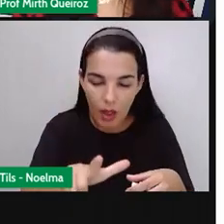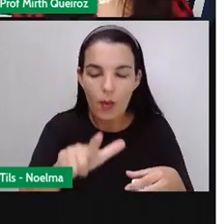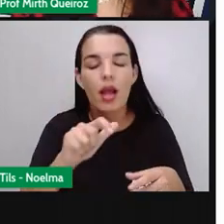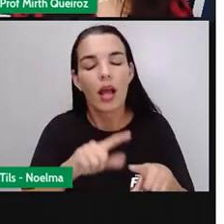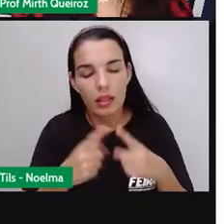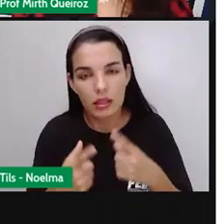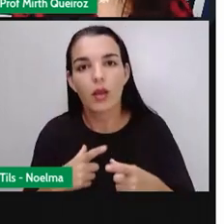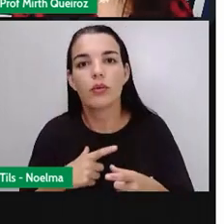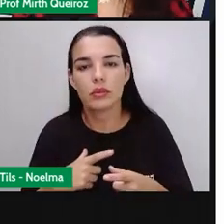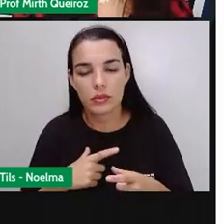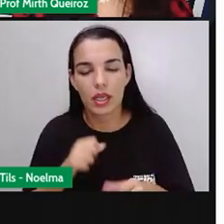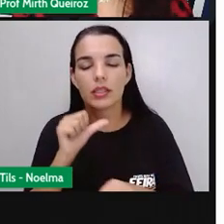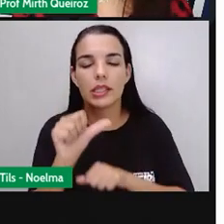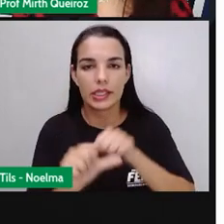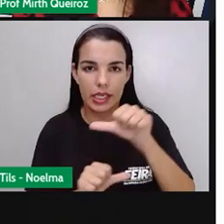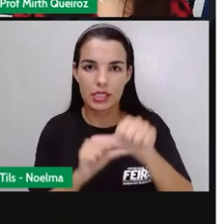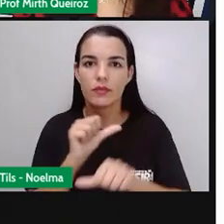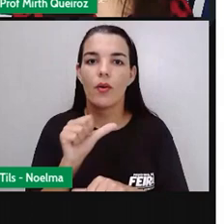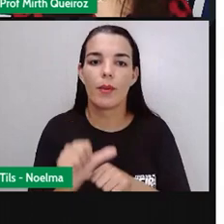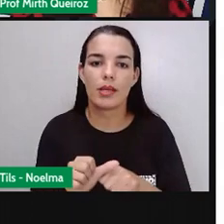transformação química.